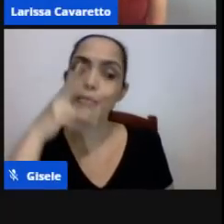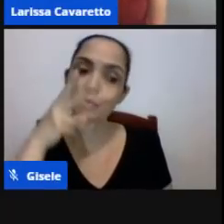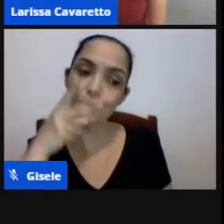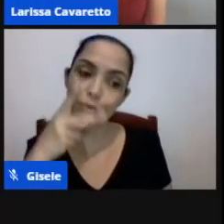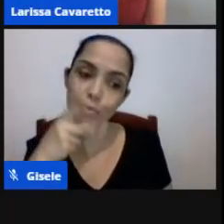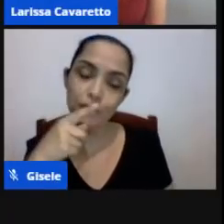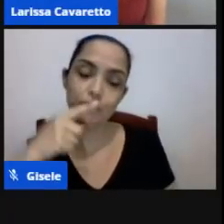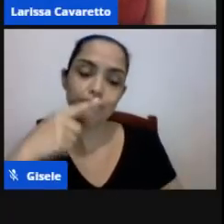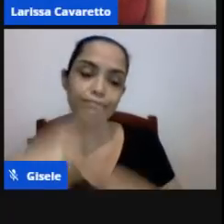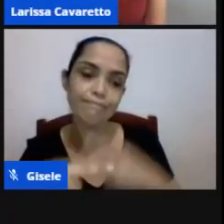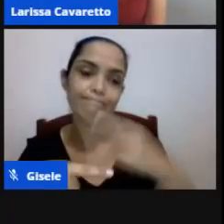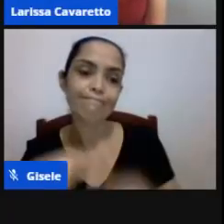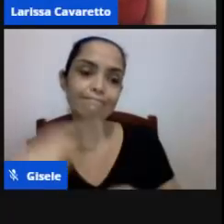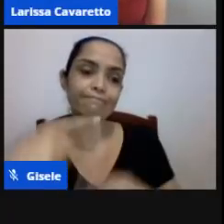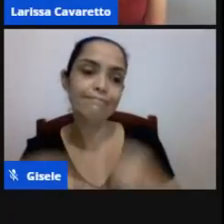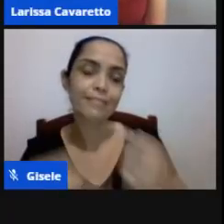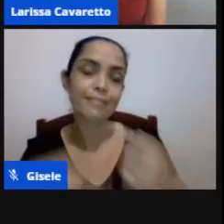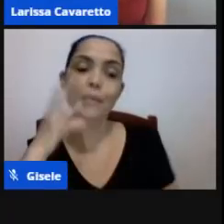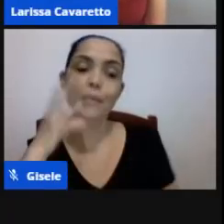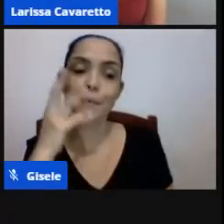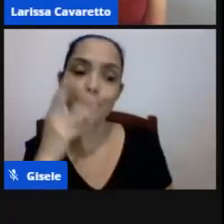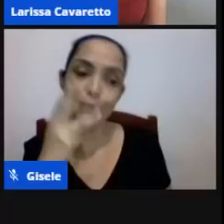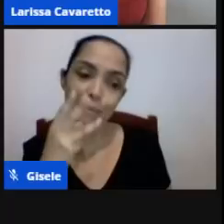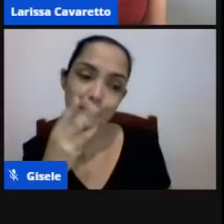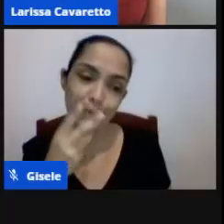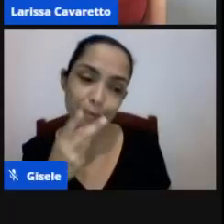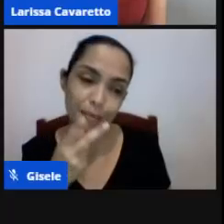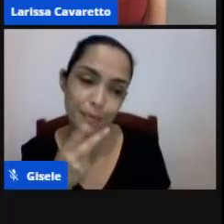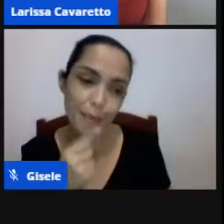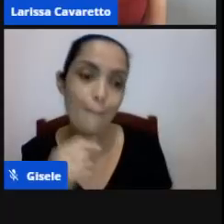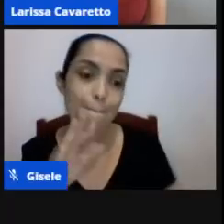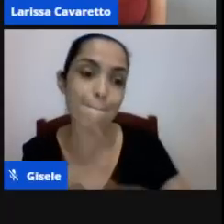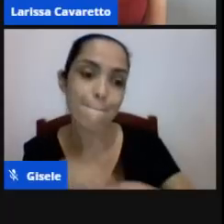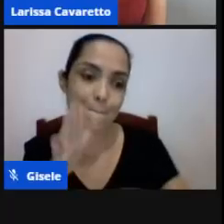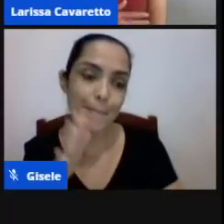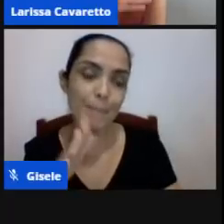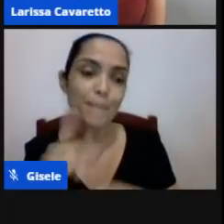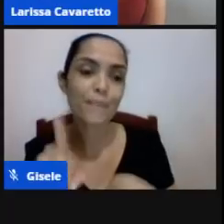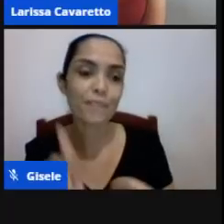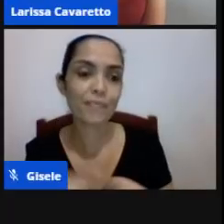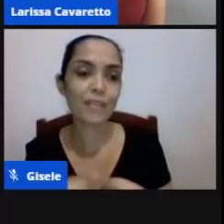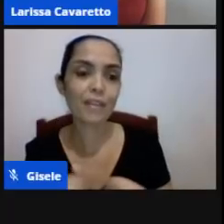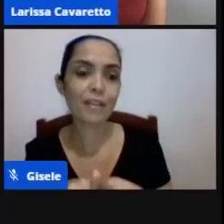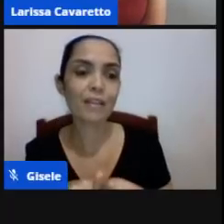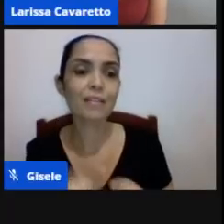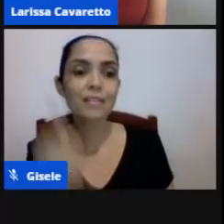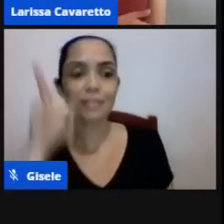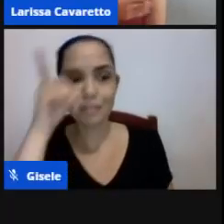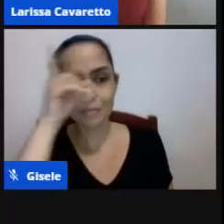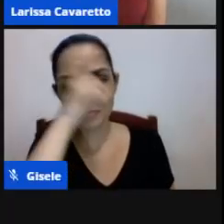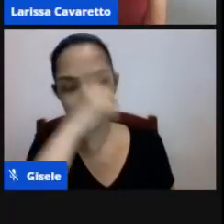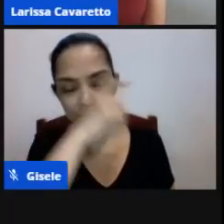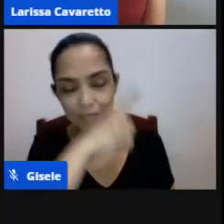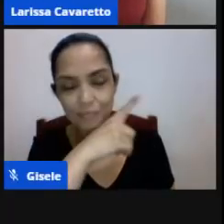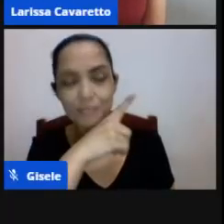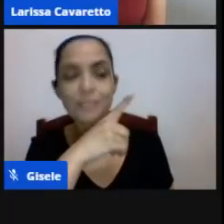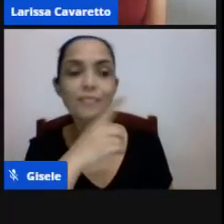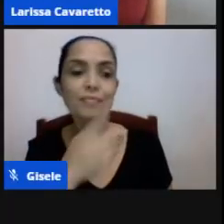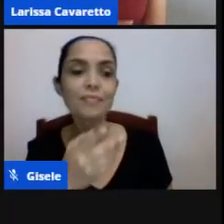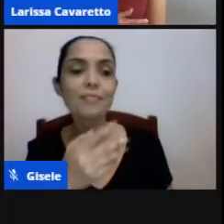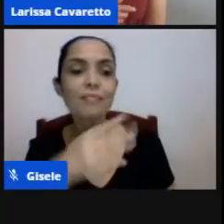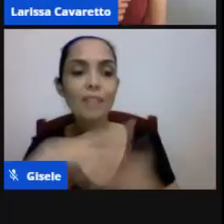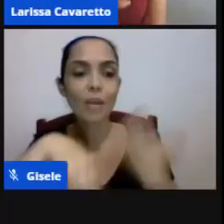minuto para aferir a temperatura de cada pessoa que chega na escola. Ia gerar uma aglomeração ali na frente que ia ser um